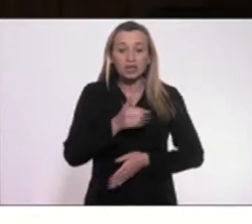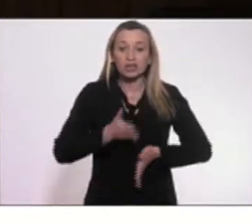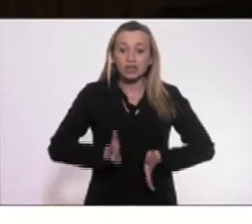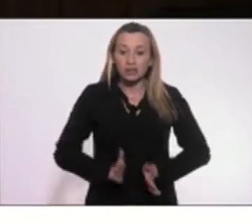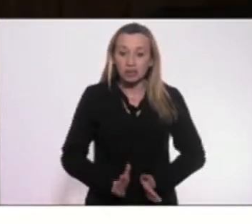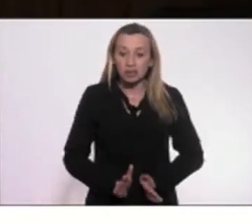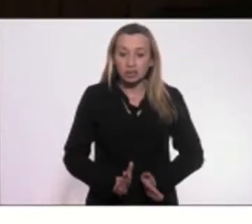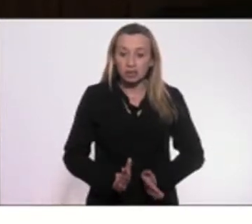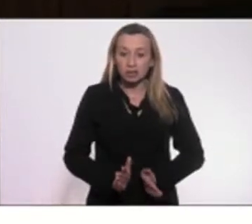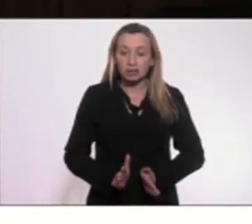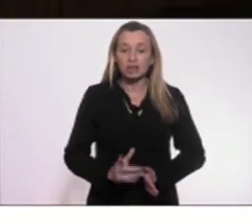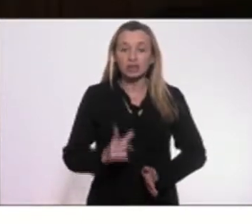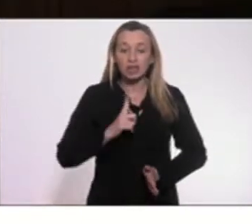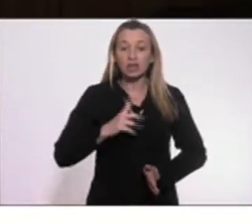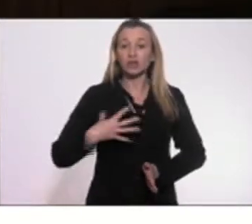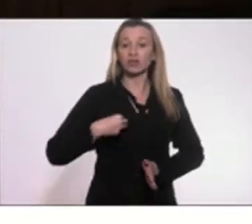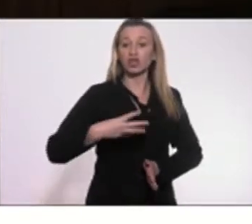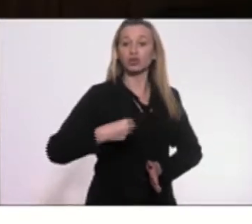E a partir daí,